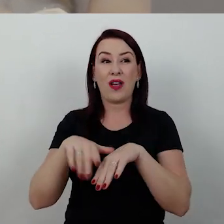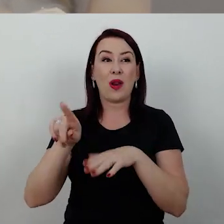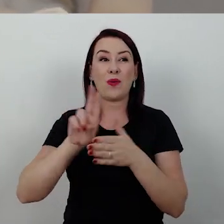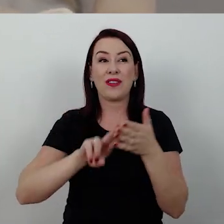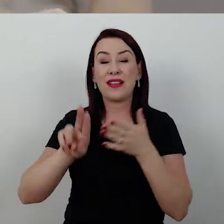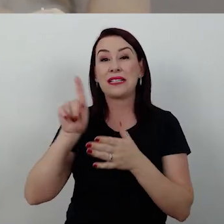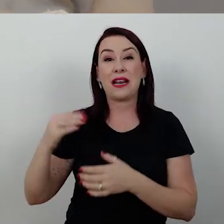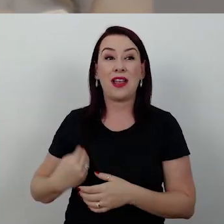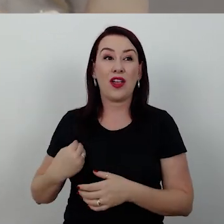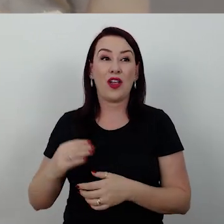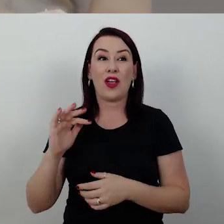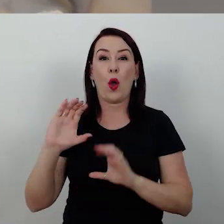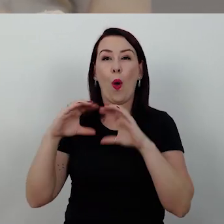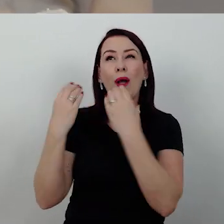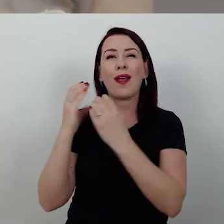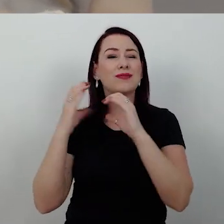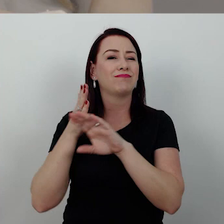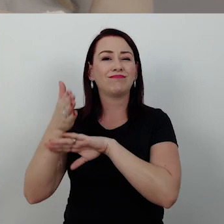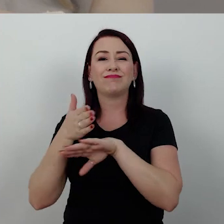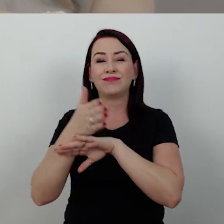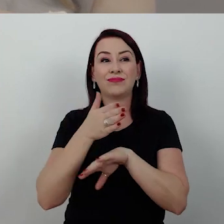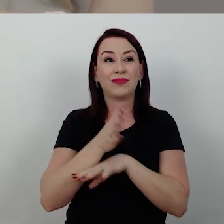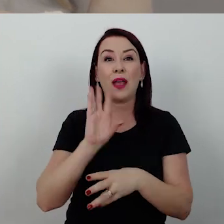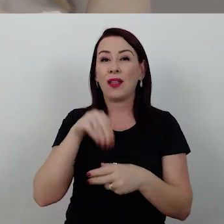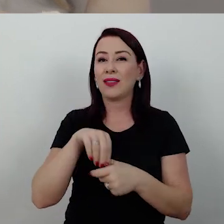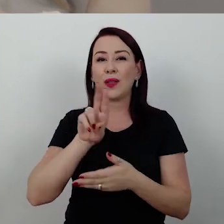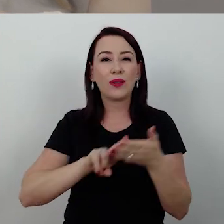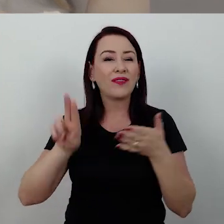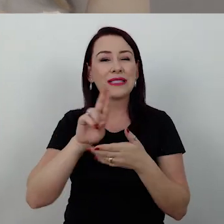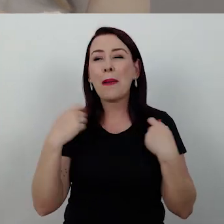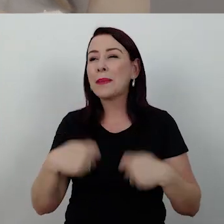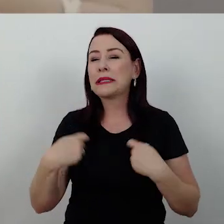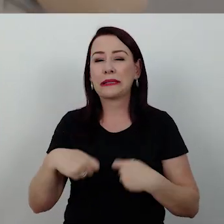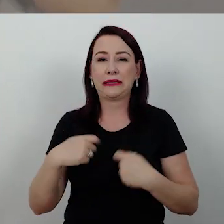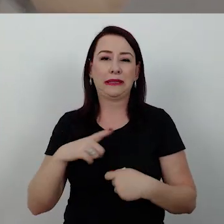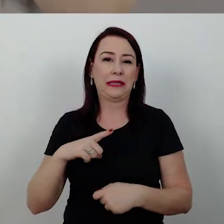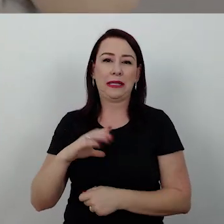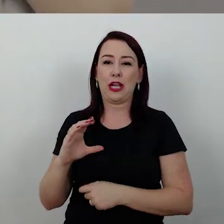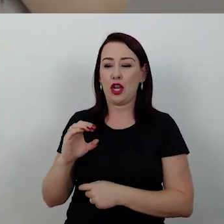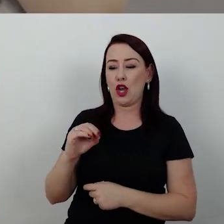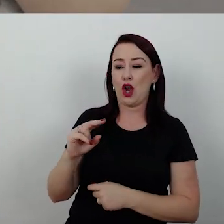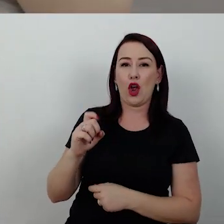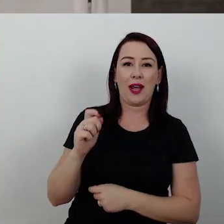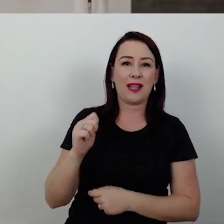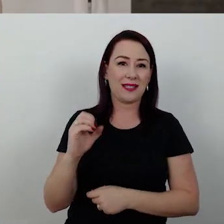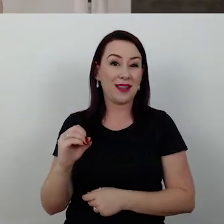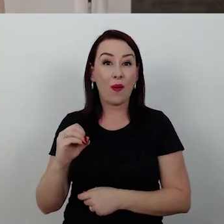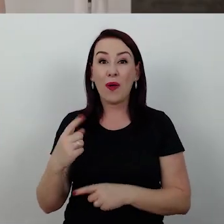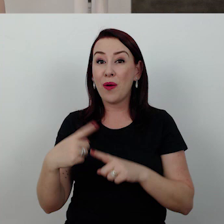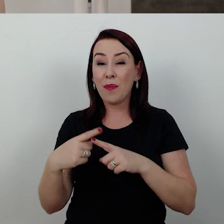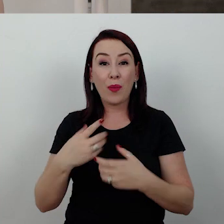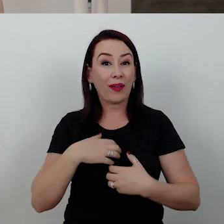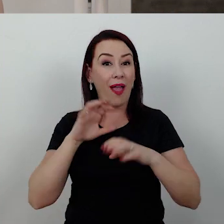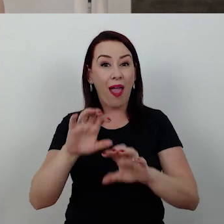de sair do Forcine, agora de um congresso, falo, as universidades têm que ter Conexões, né? Porque é simples,